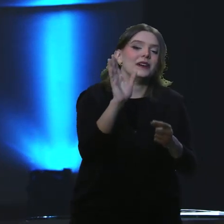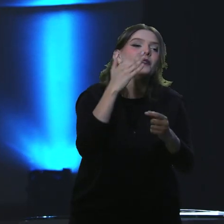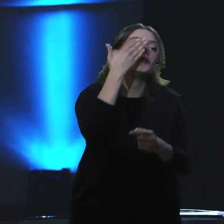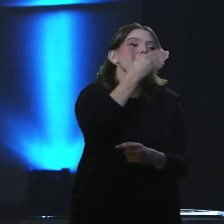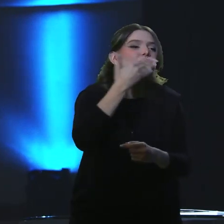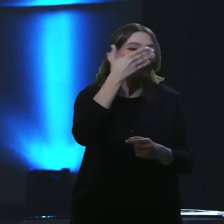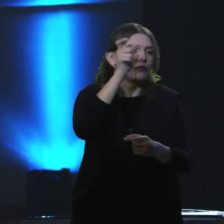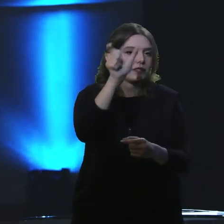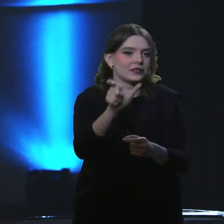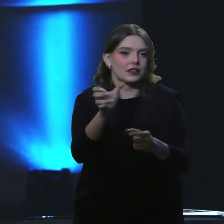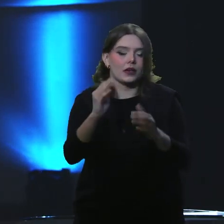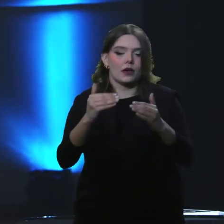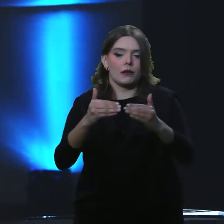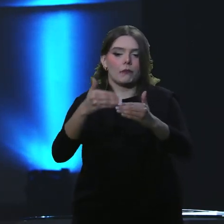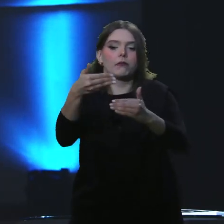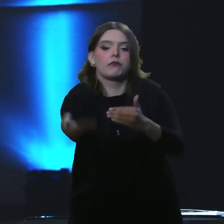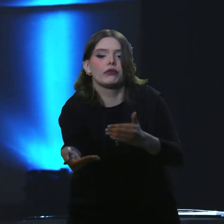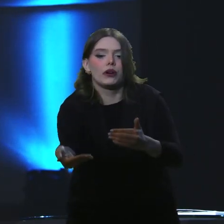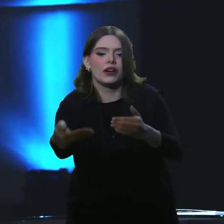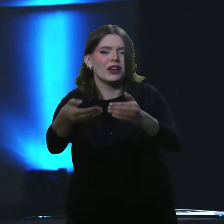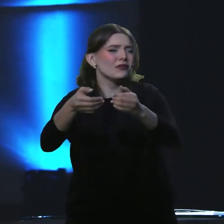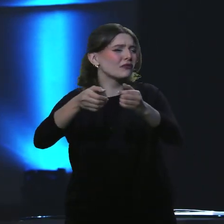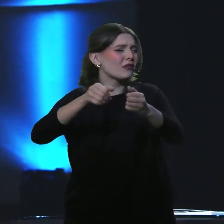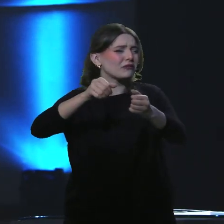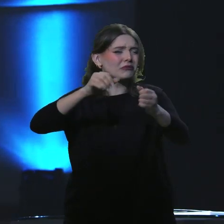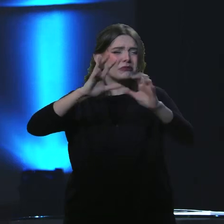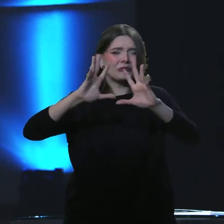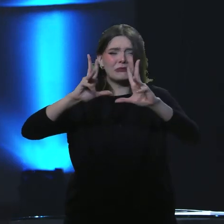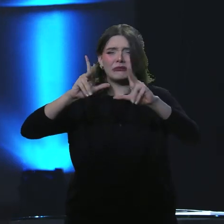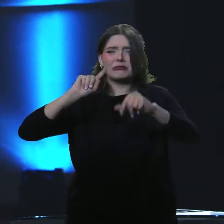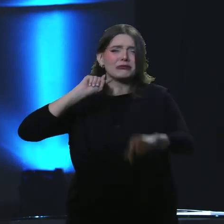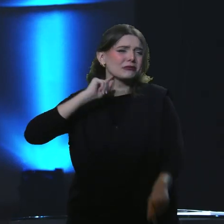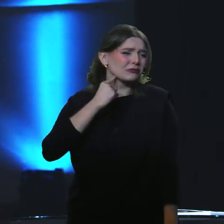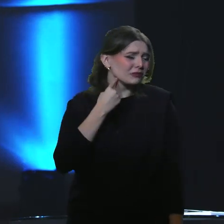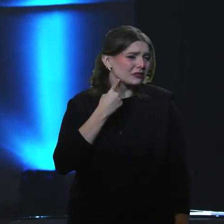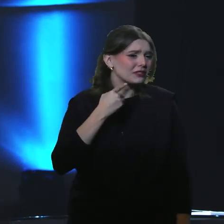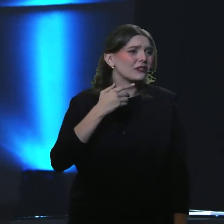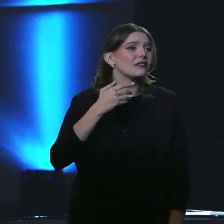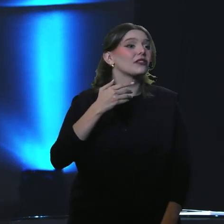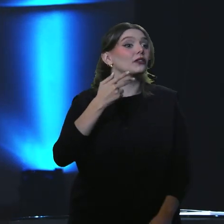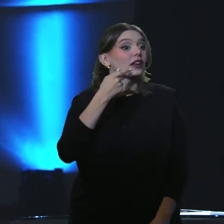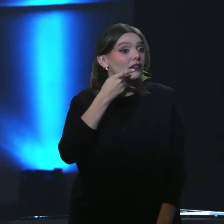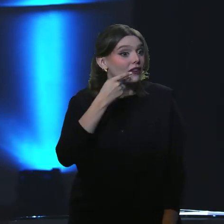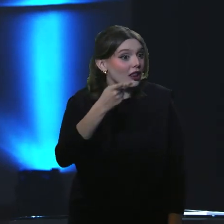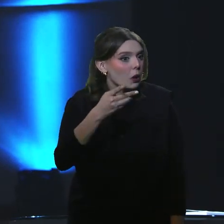em cima da mesa, o pote estava aberto, escorreu em cima da mesa. Essa foi a hora do, ai meu Deus.